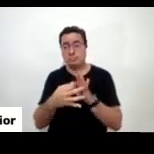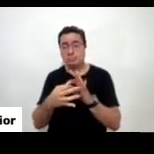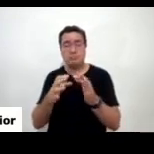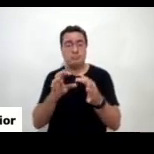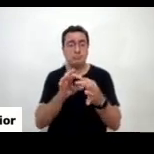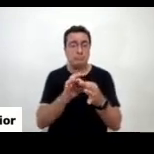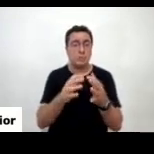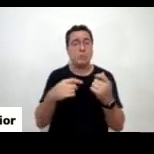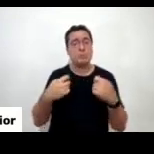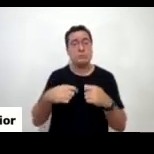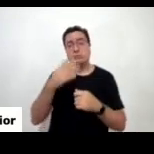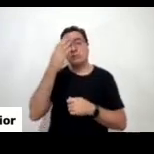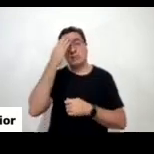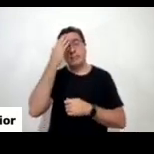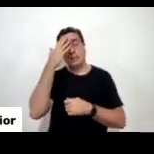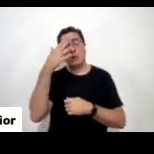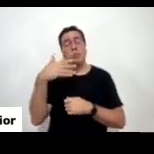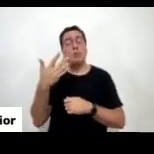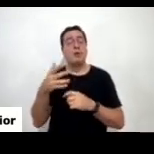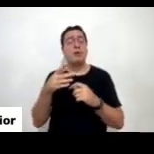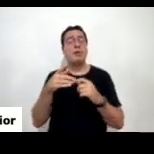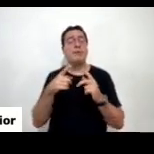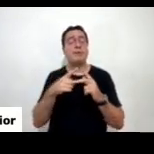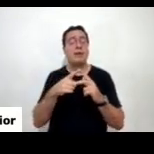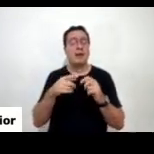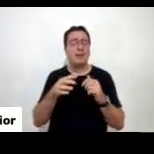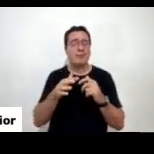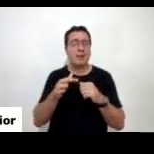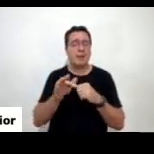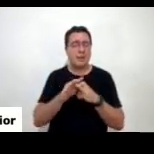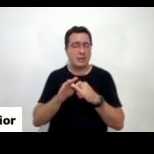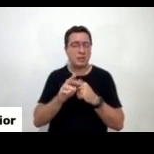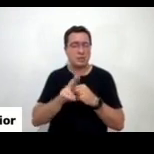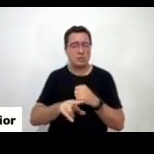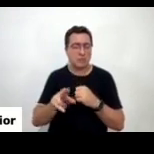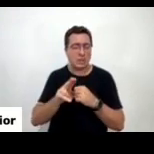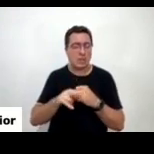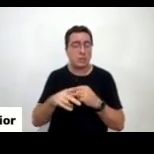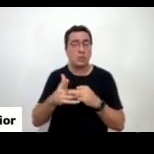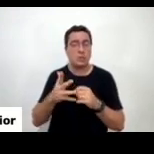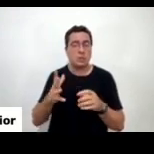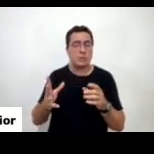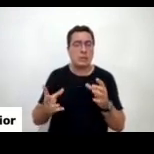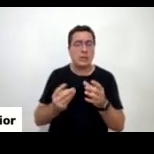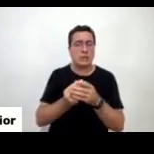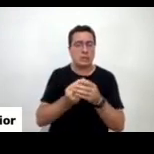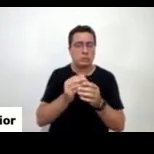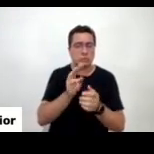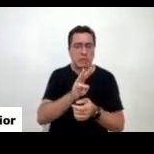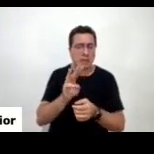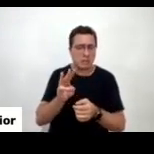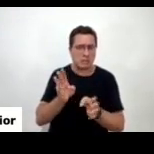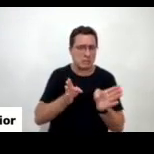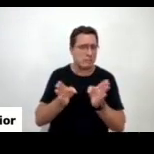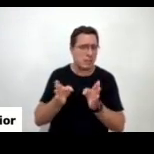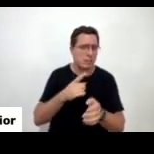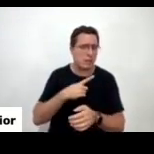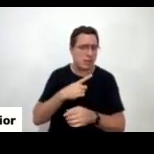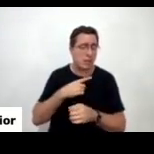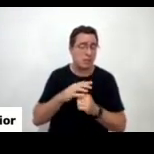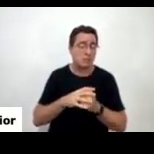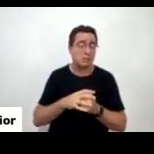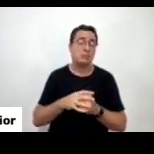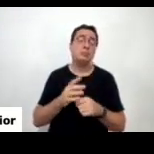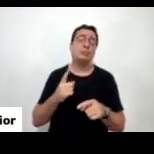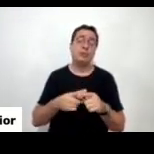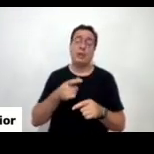eu preciso saber a ferramenta que eu estou contratando, que eu estou integrando no meu site, ela é acessível? Porque é uma coisa